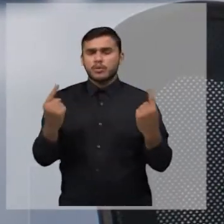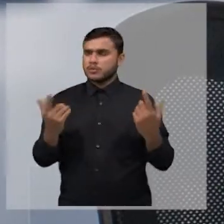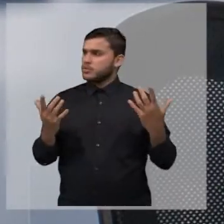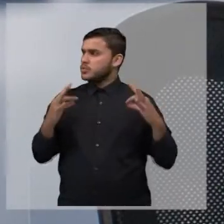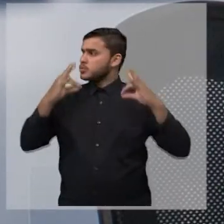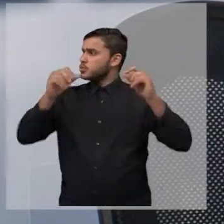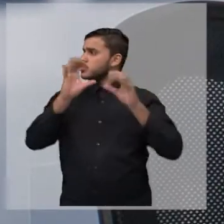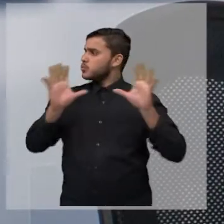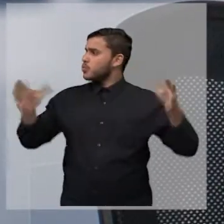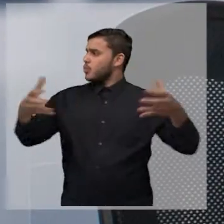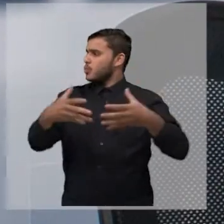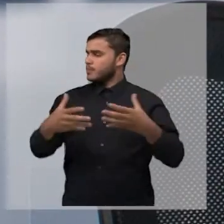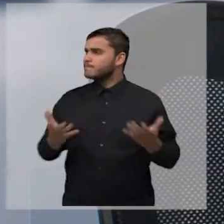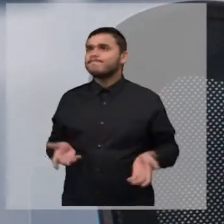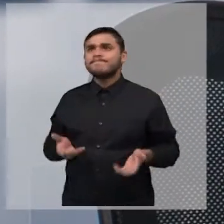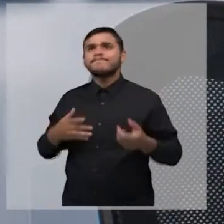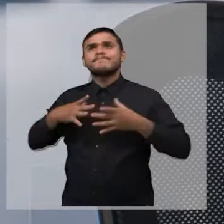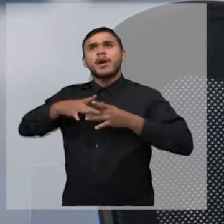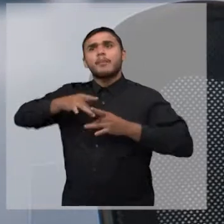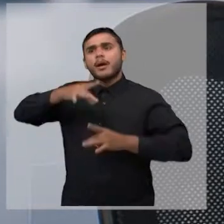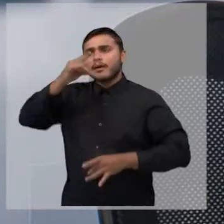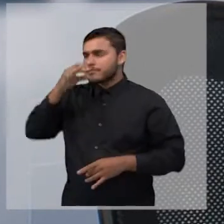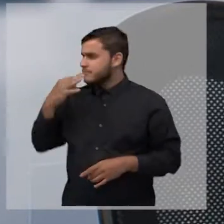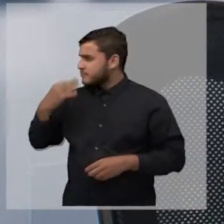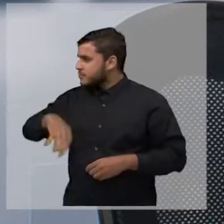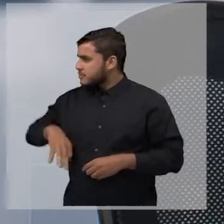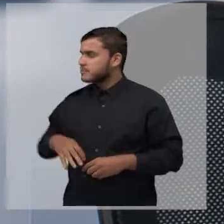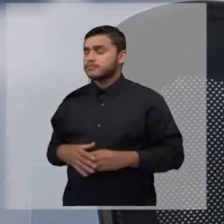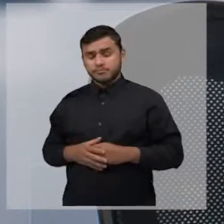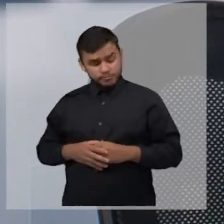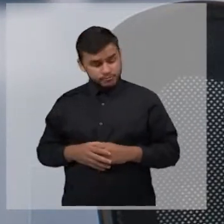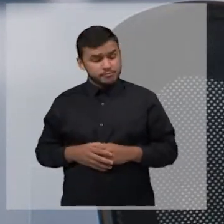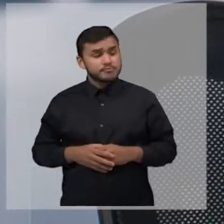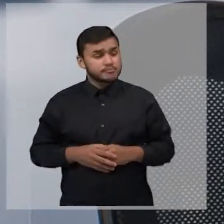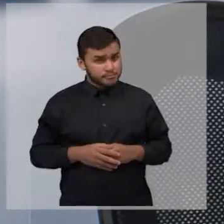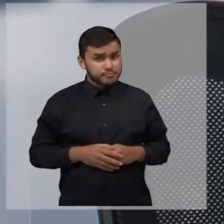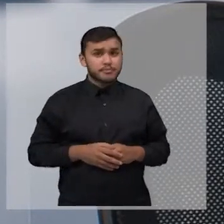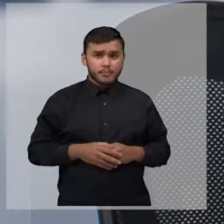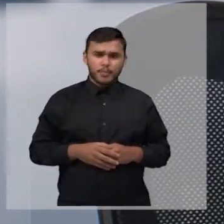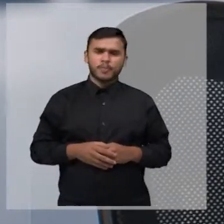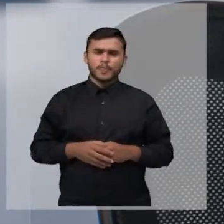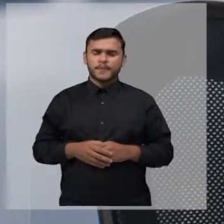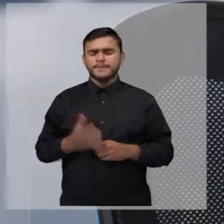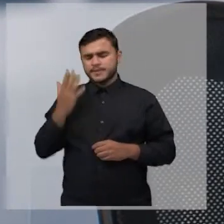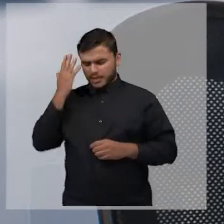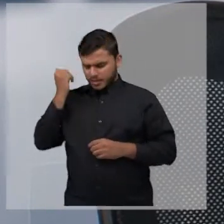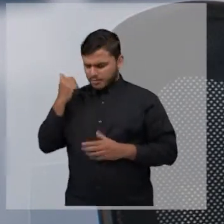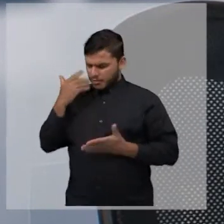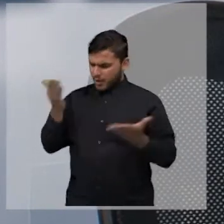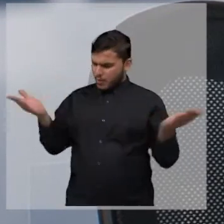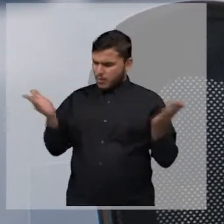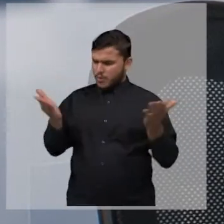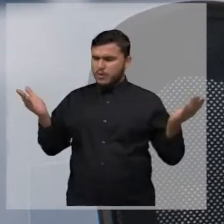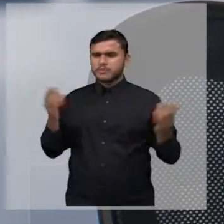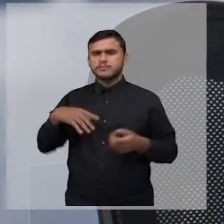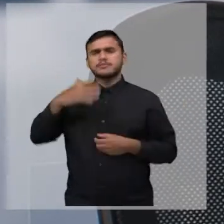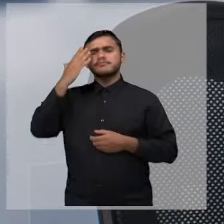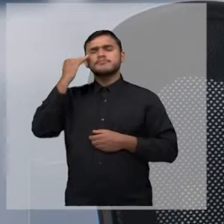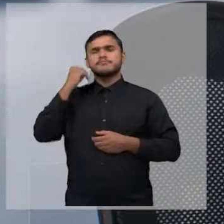coletivo. E por aí vai. É como também eu acredito agora, Paulo, nesse processo que nós estamos